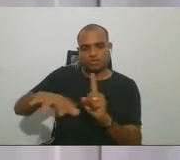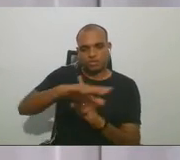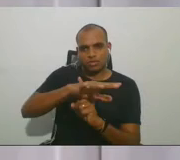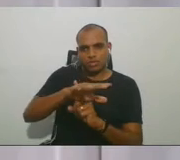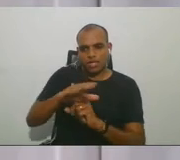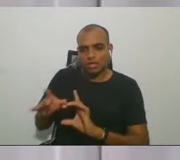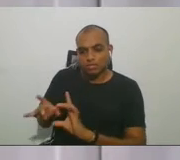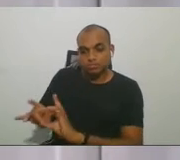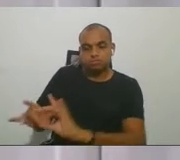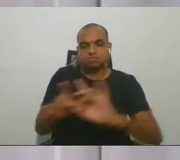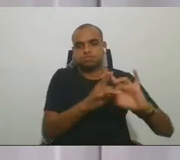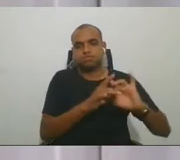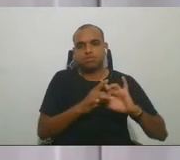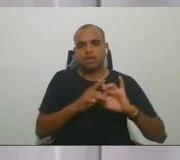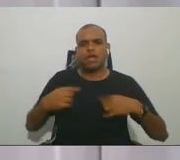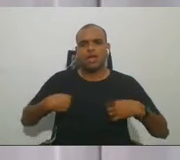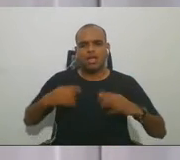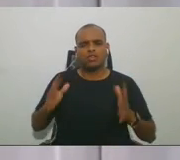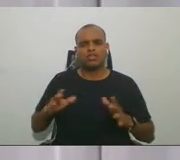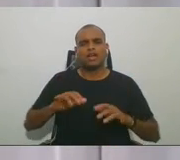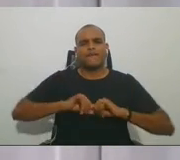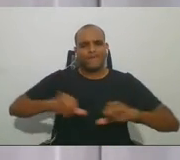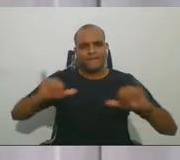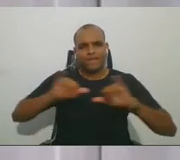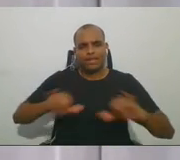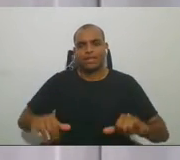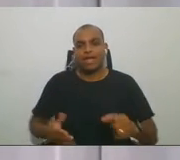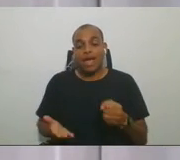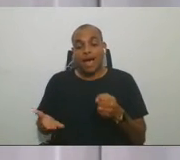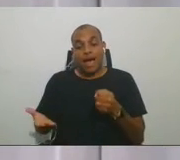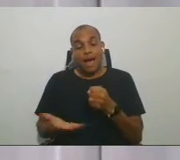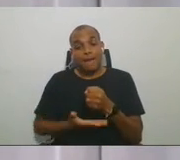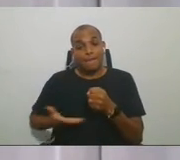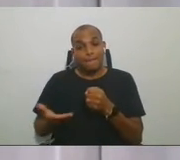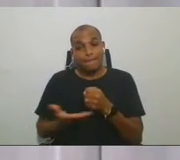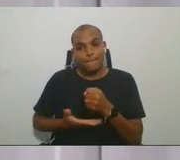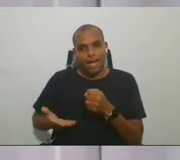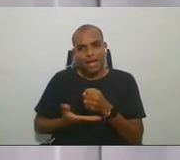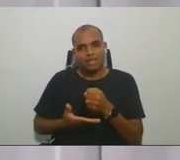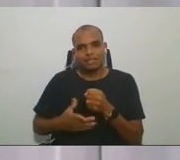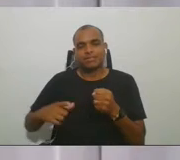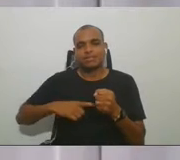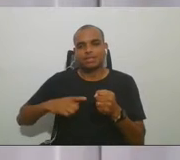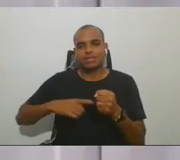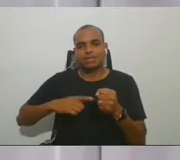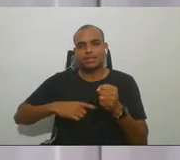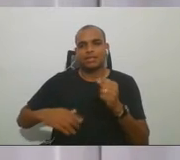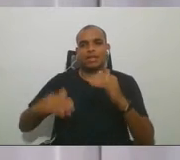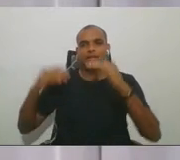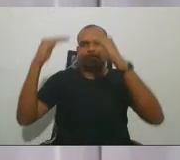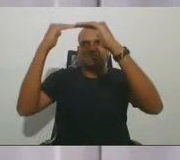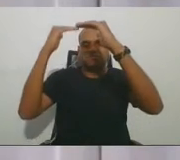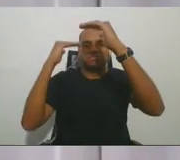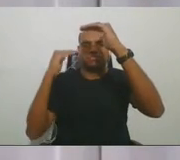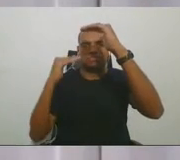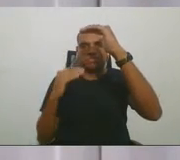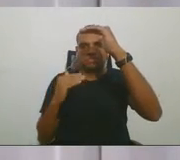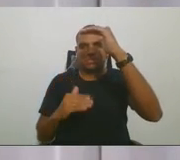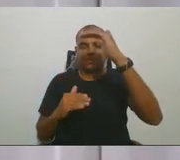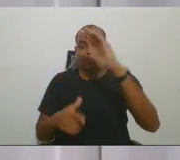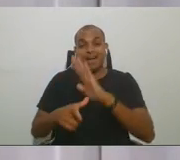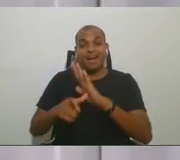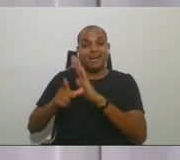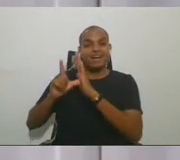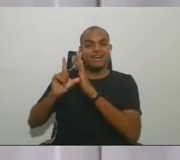como tenho sinalizado o motor de base das insidiosas hierarquias, muito antes da invenção do capitalismo,